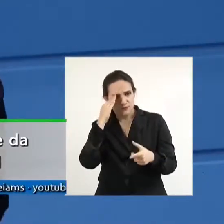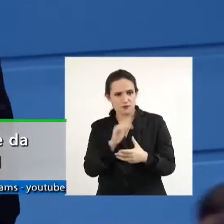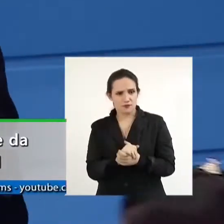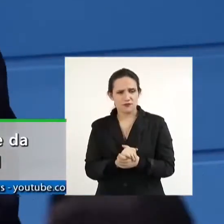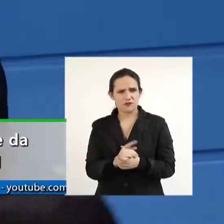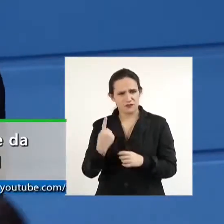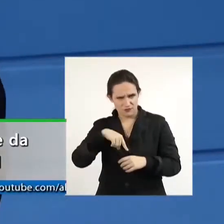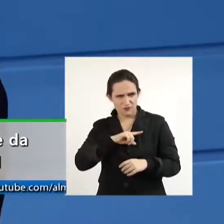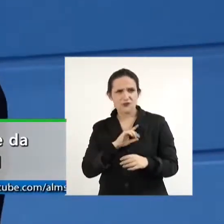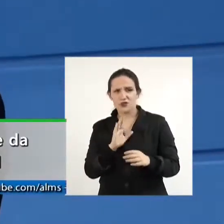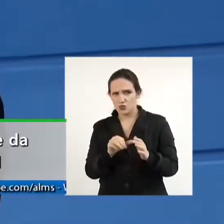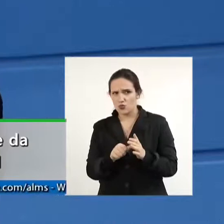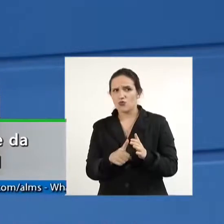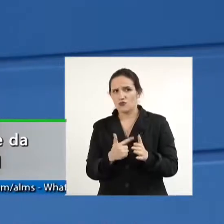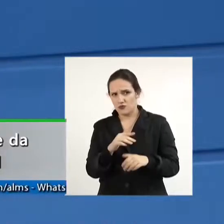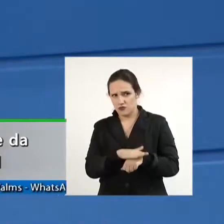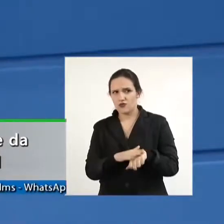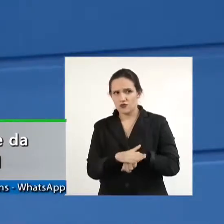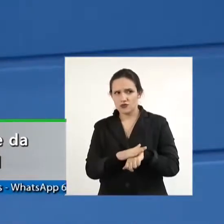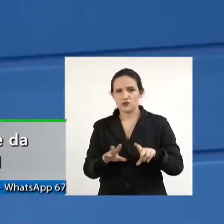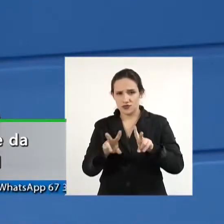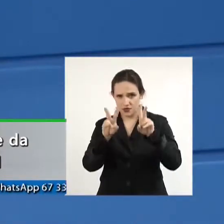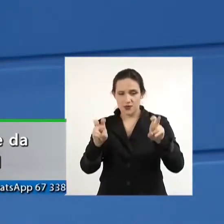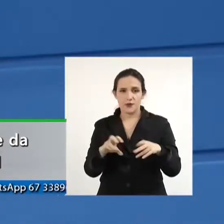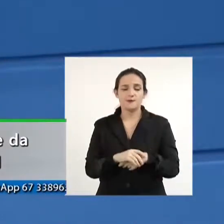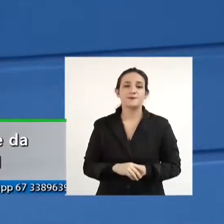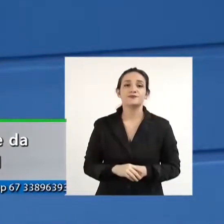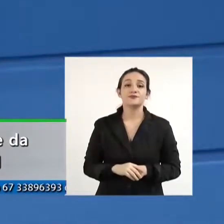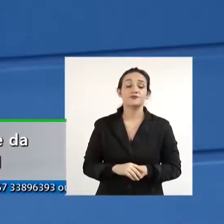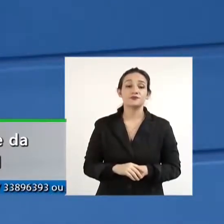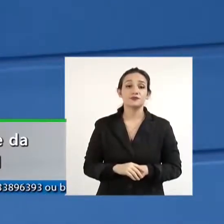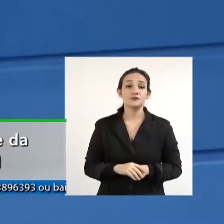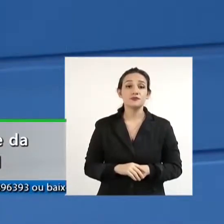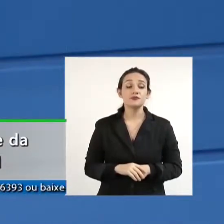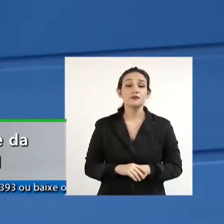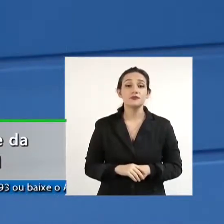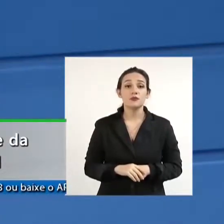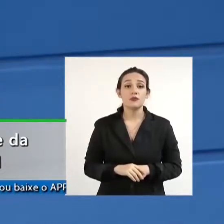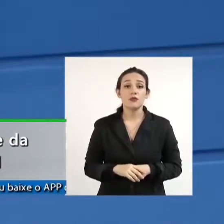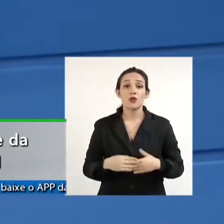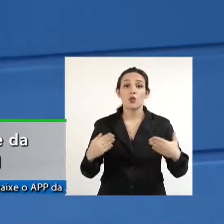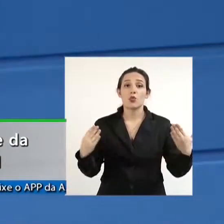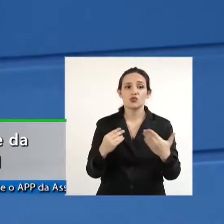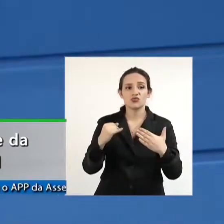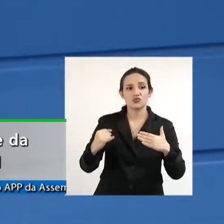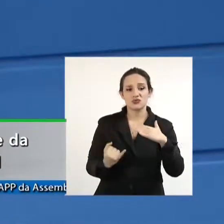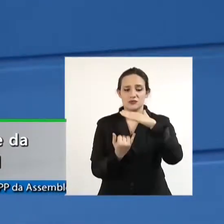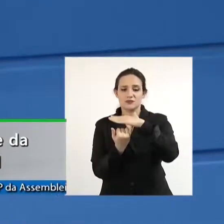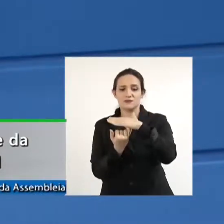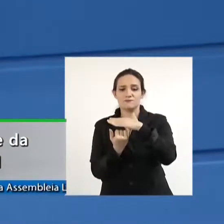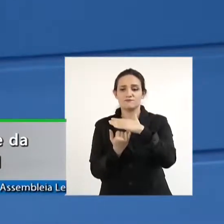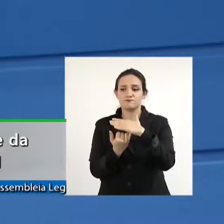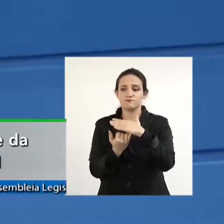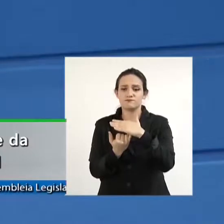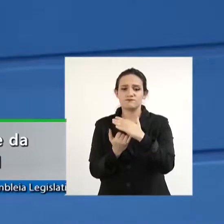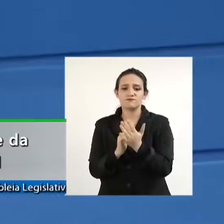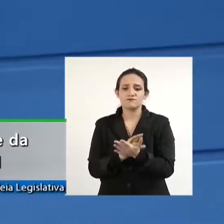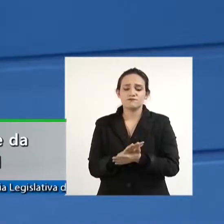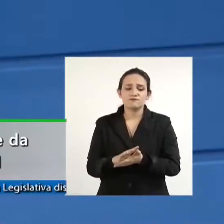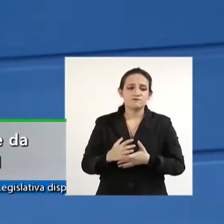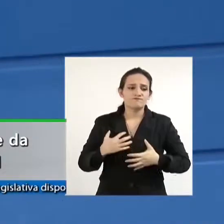por 2 vezes sobre esse assunto, que as instituições hoje estão muito apreensivas,